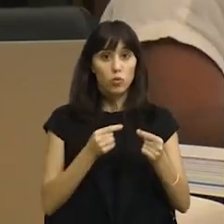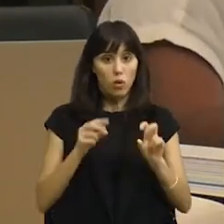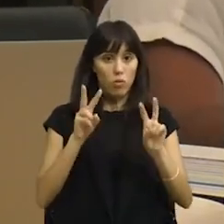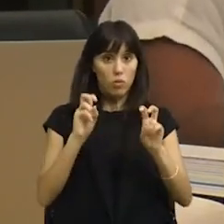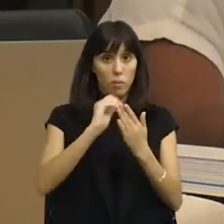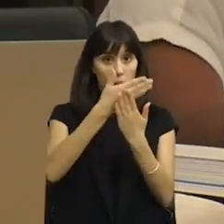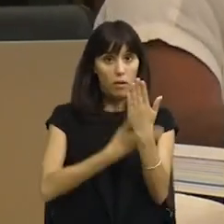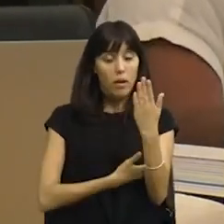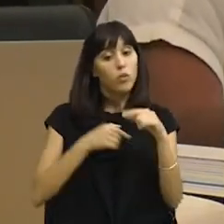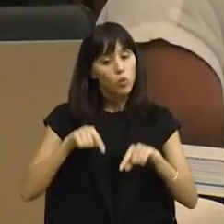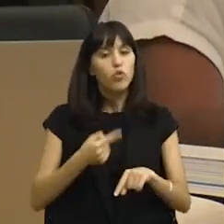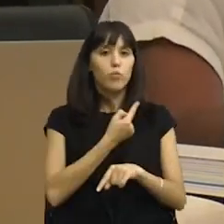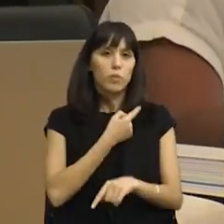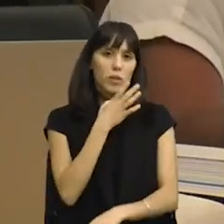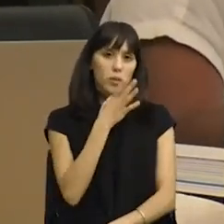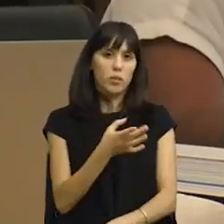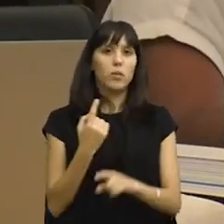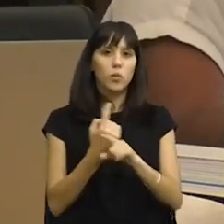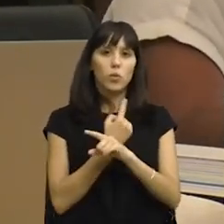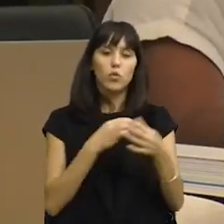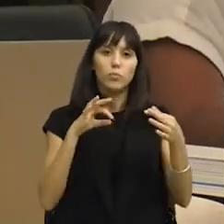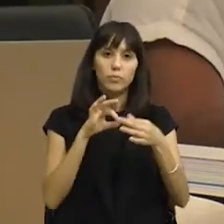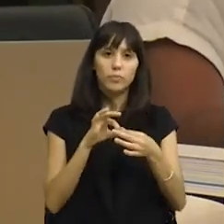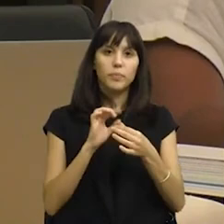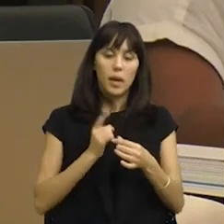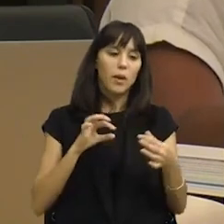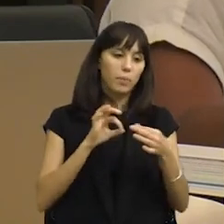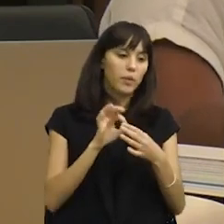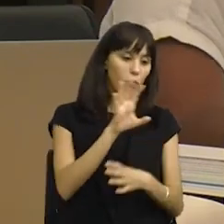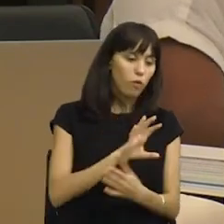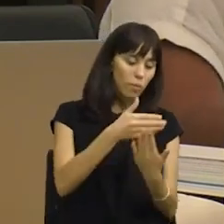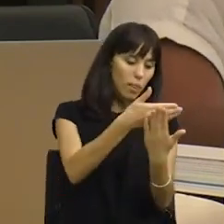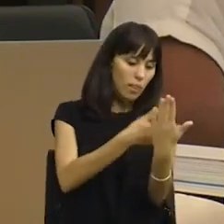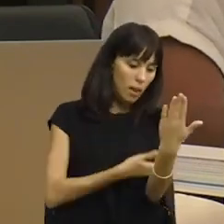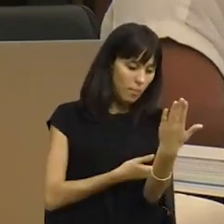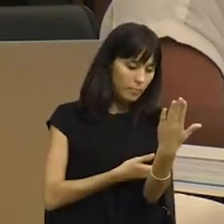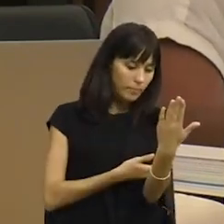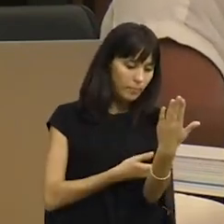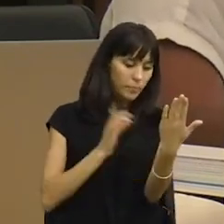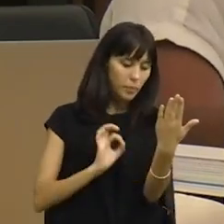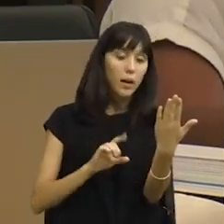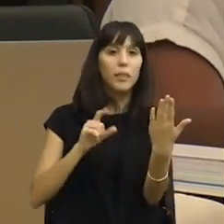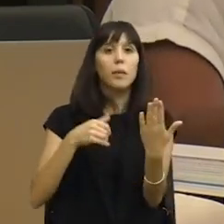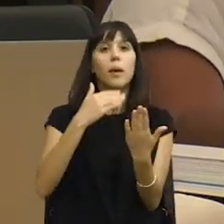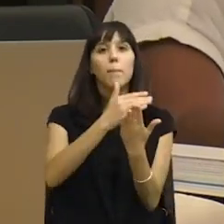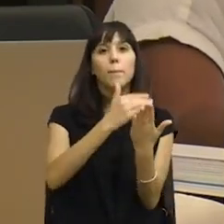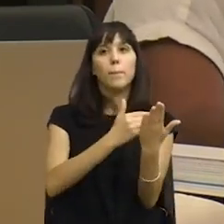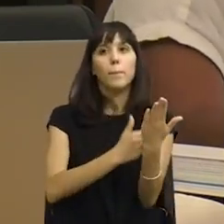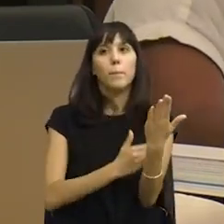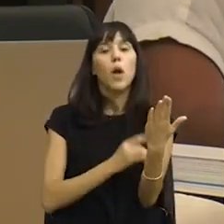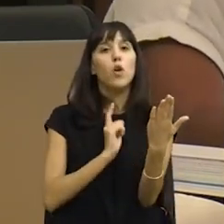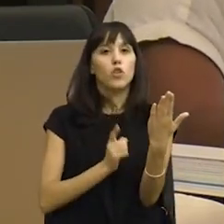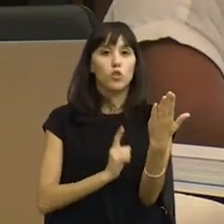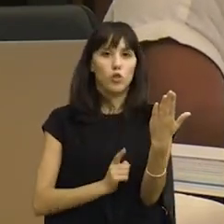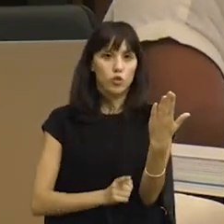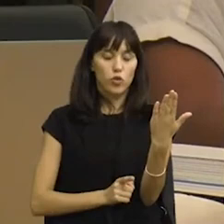desta carta, temos hoje aqui que referir aspectos relacionados quer com a forma como a carta foi desenvolvida, quer com o conteúdo, e não